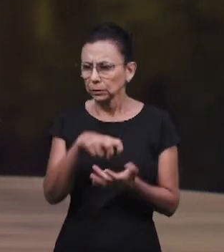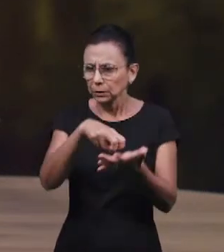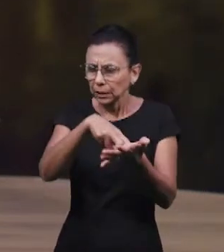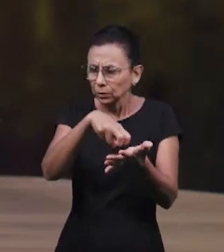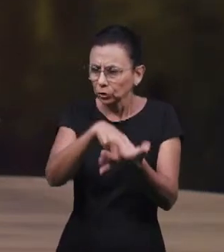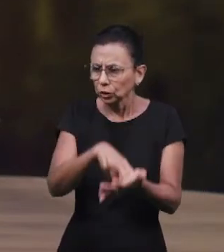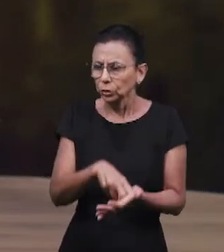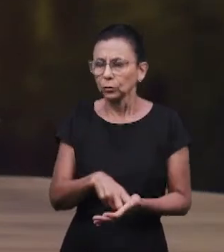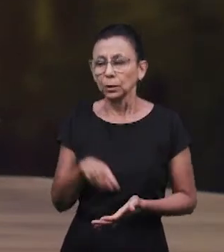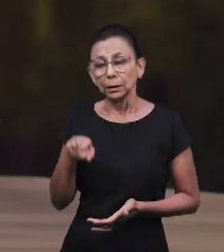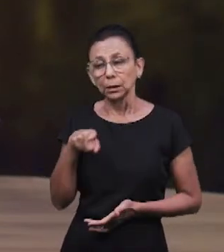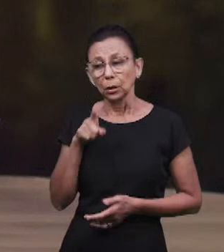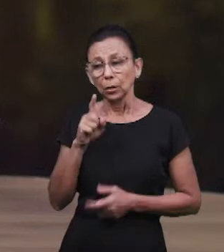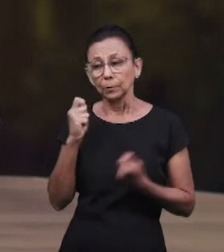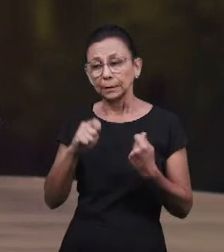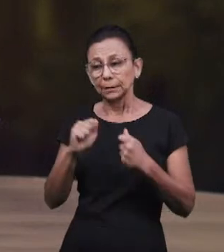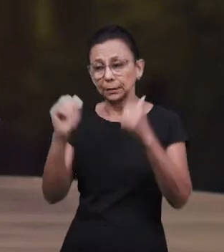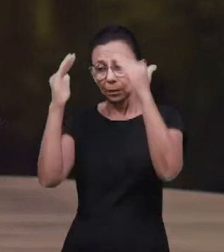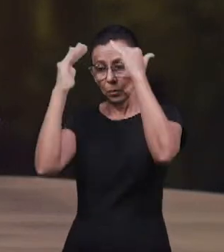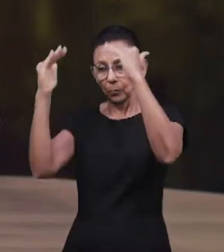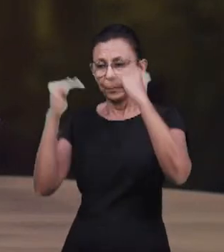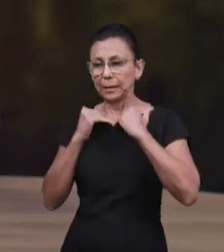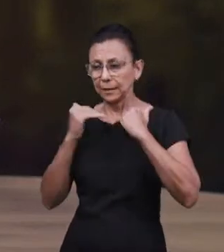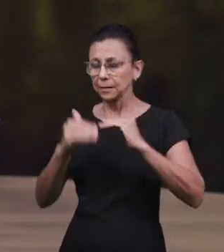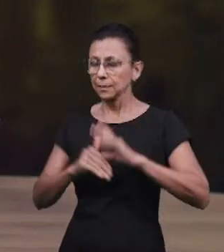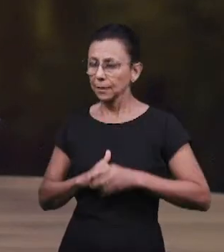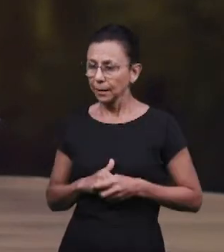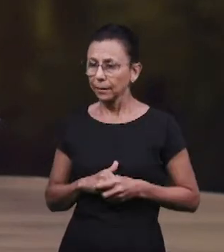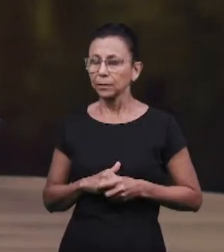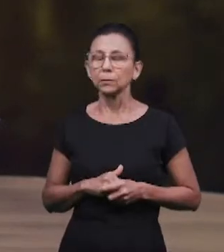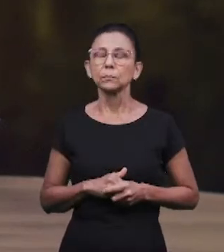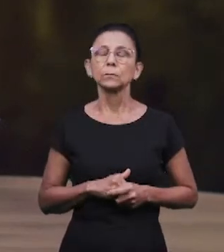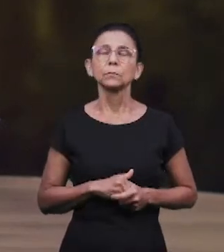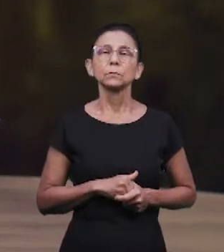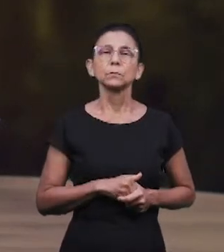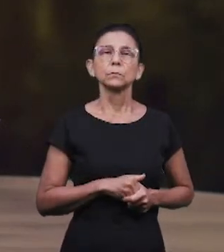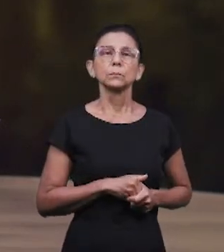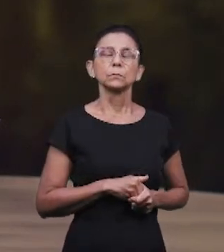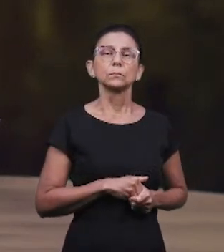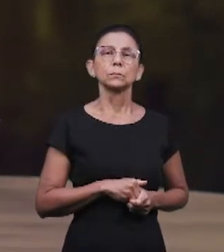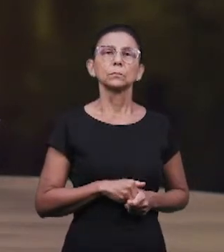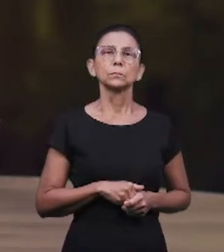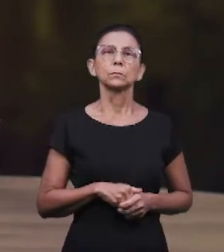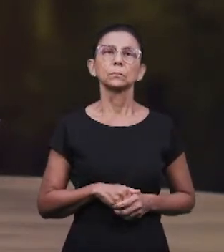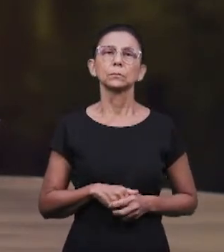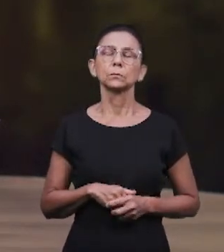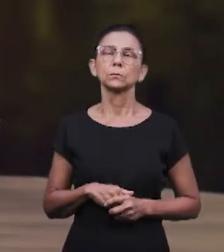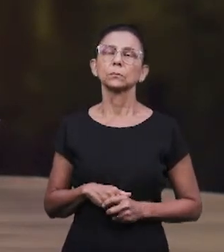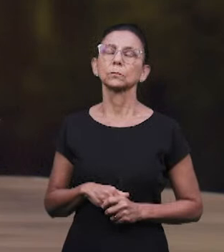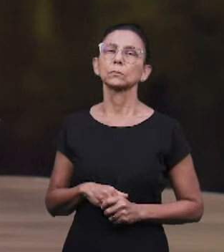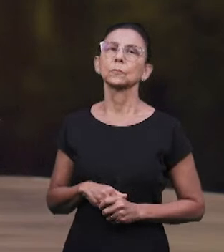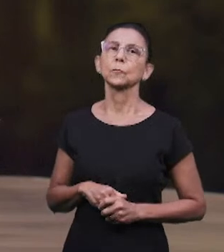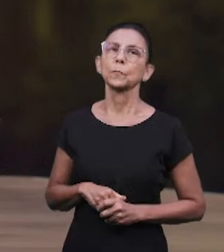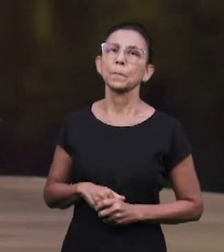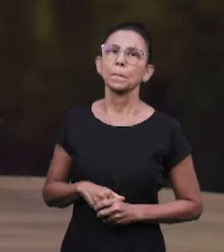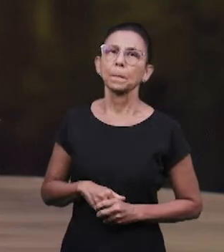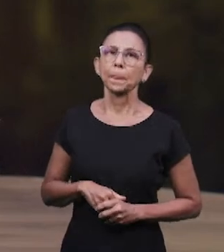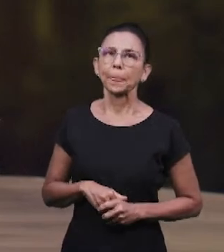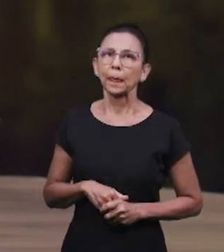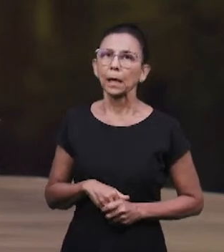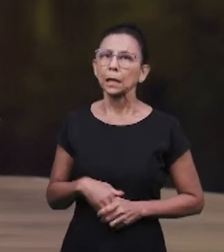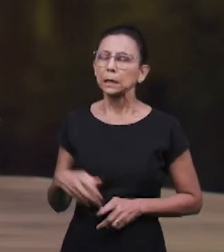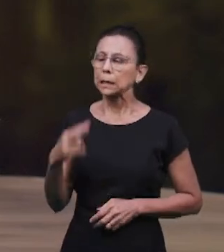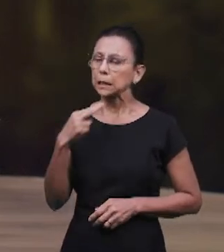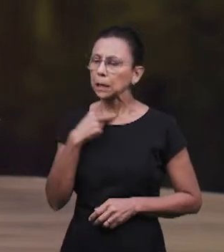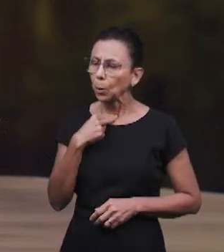lembrar que precisa obedecer sua mãe. A mãe mexer